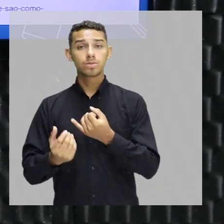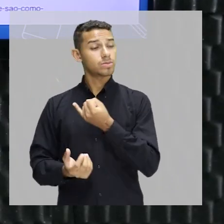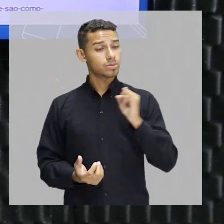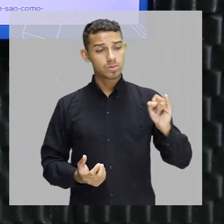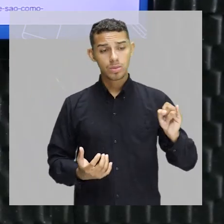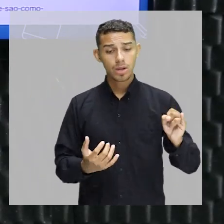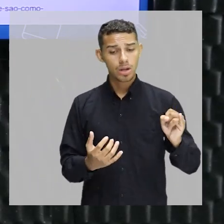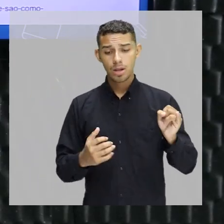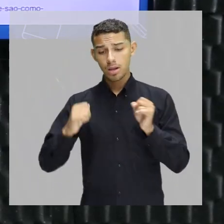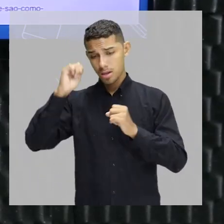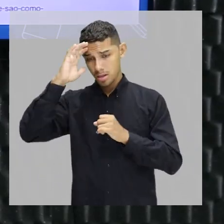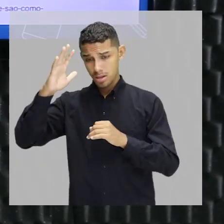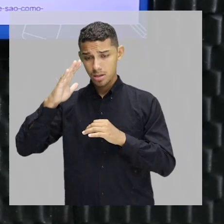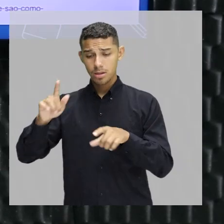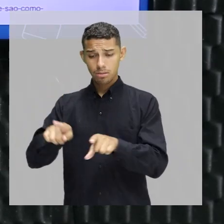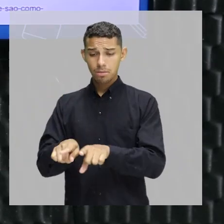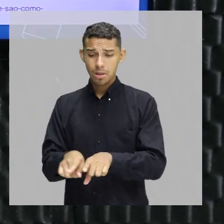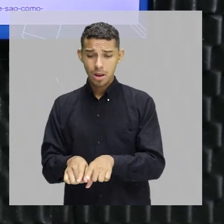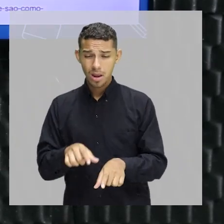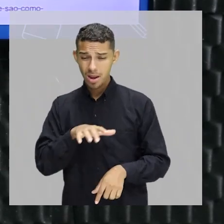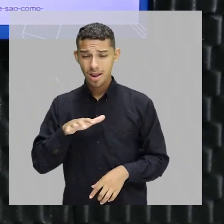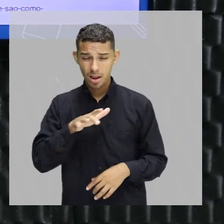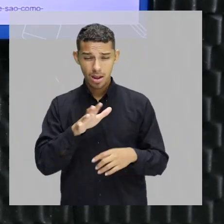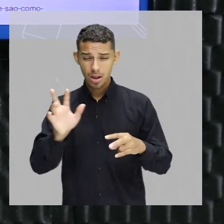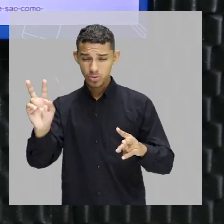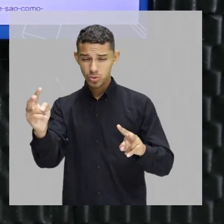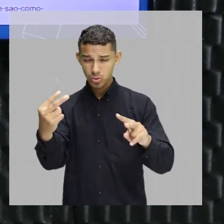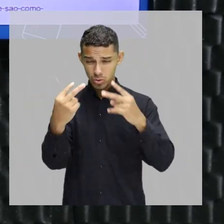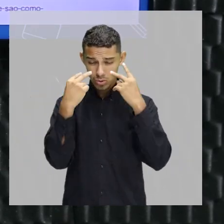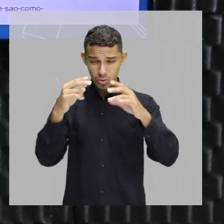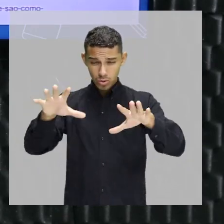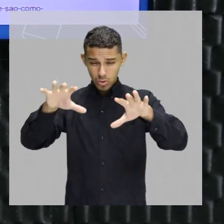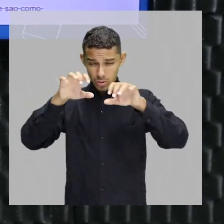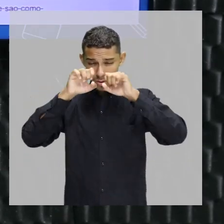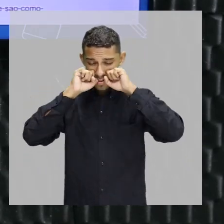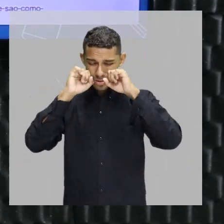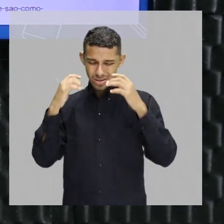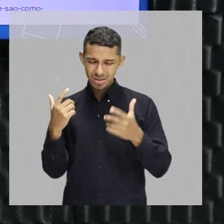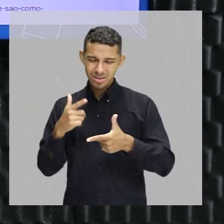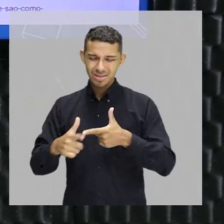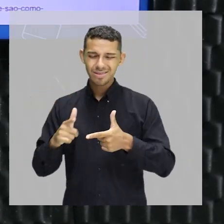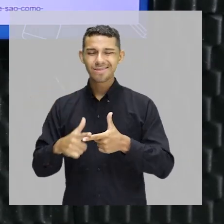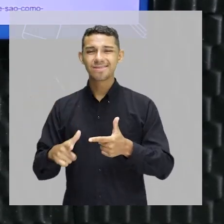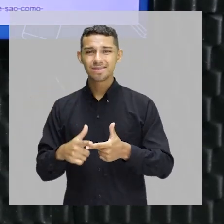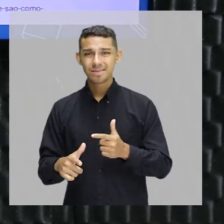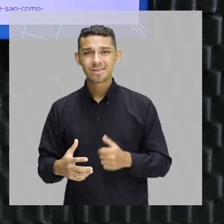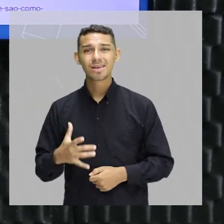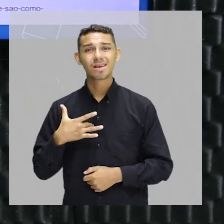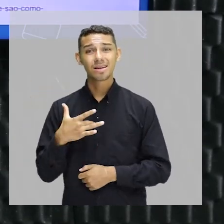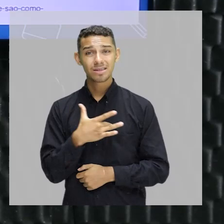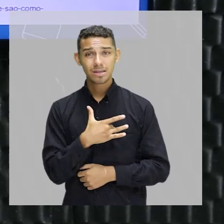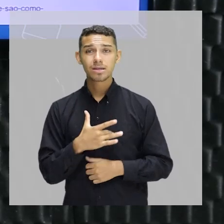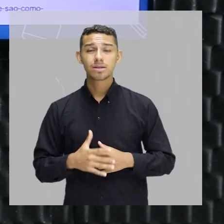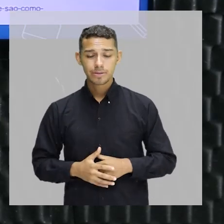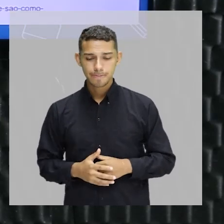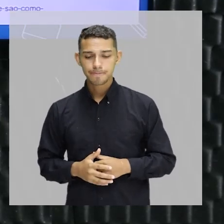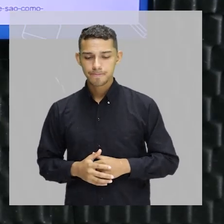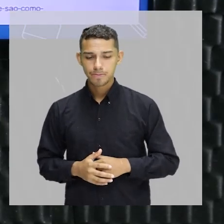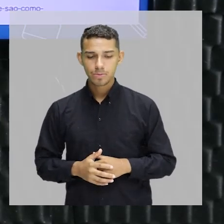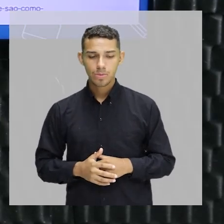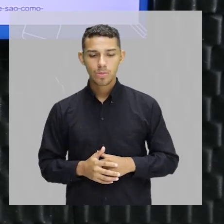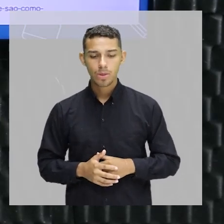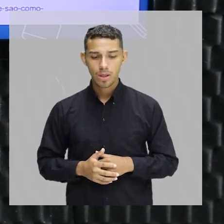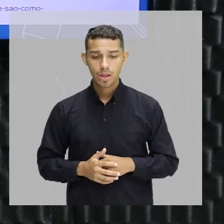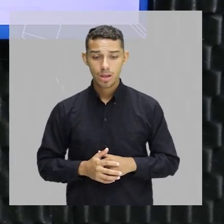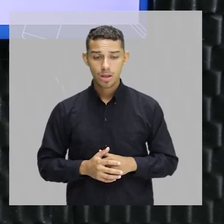raios catódicos viajassem todos diretamente para os olhos. E isso, a longo prazo, era bem maléfico para, né, a estrutura da visão.